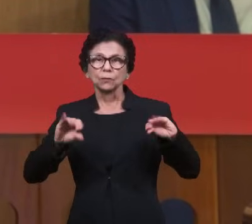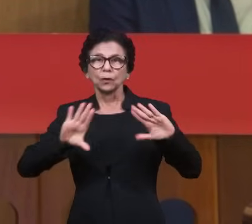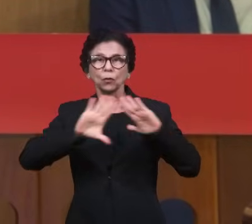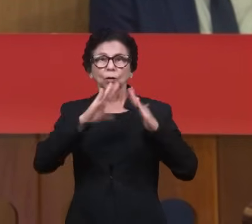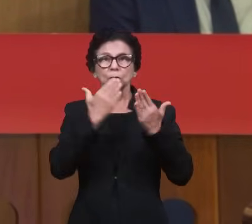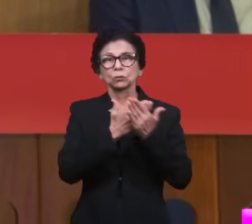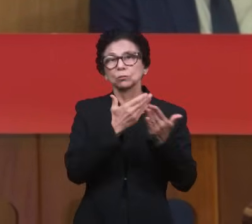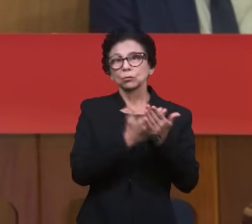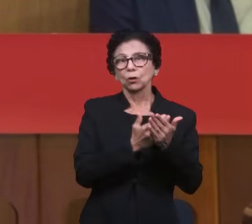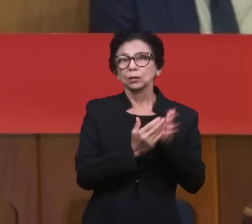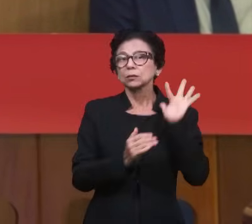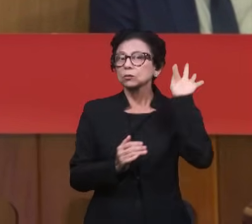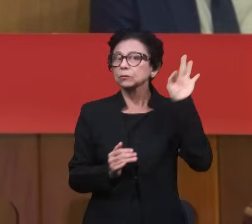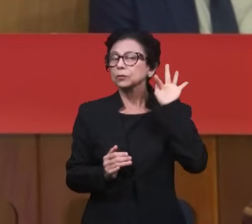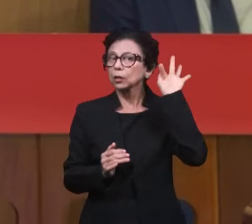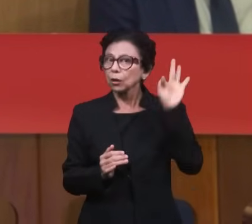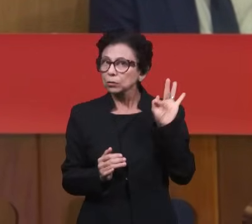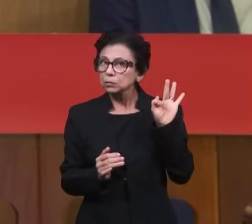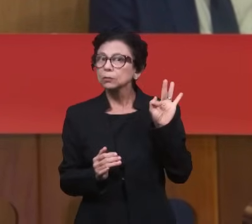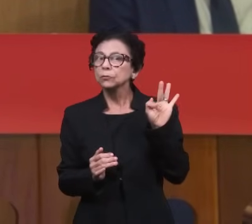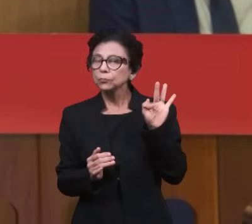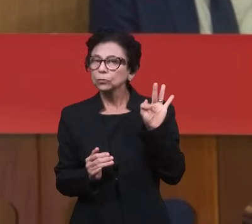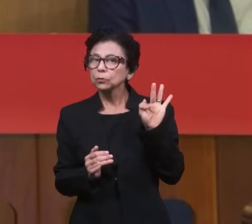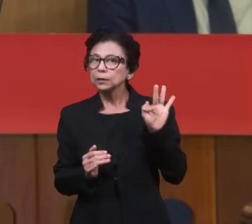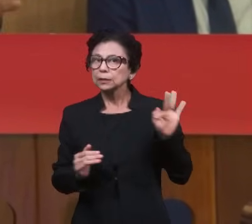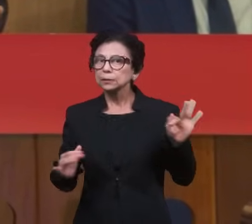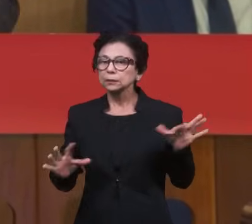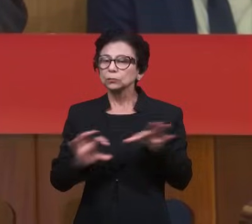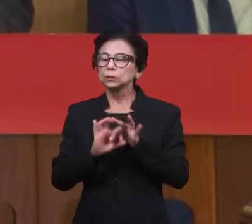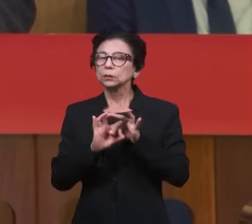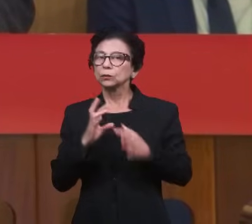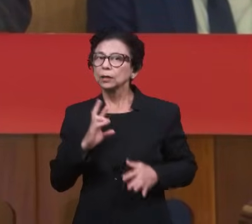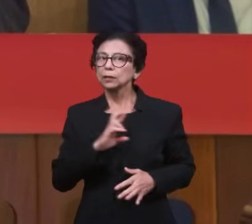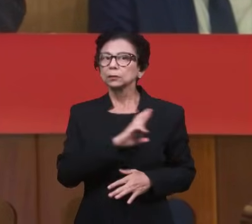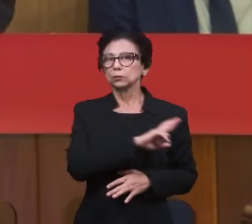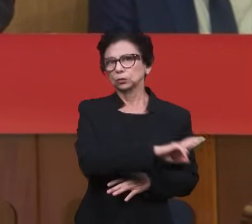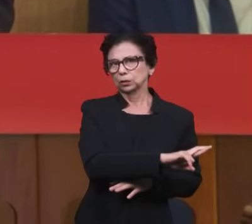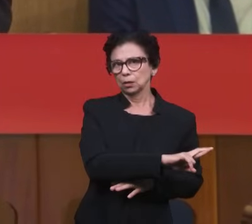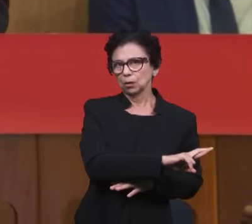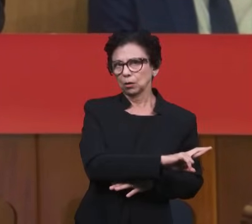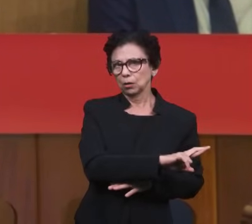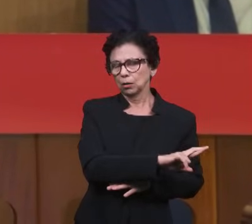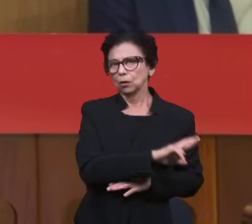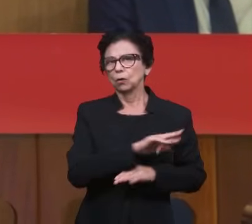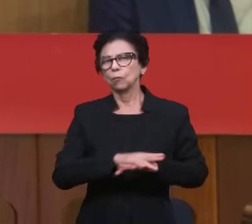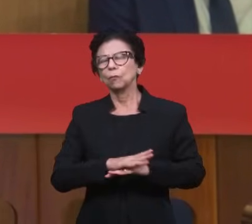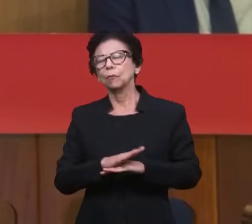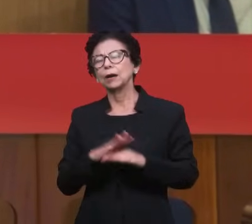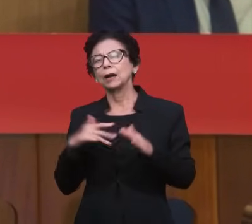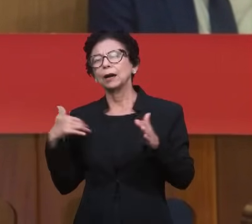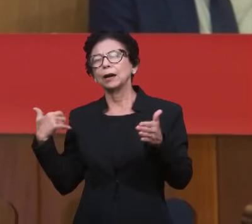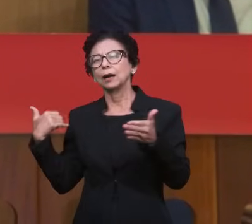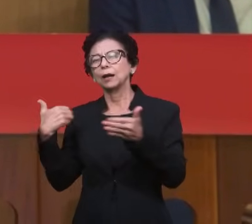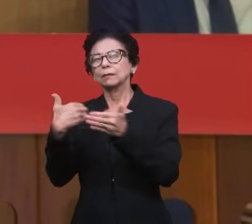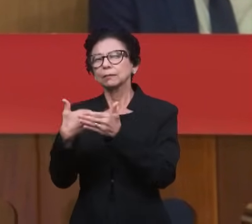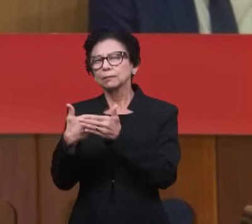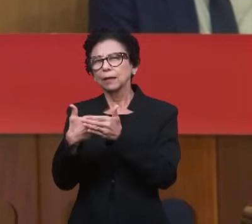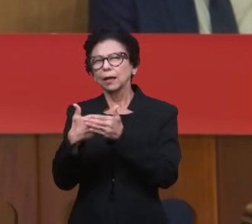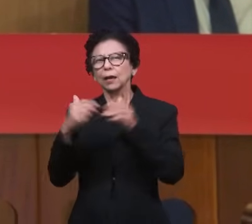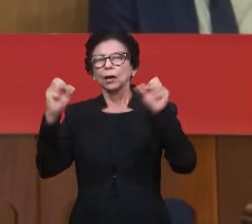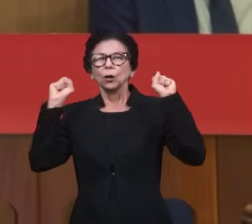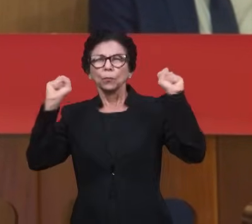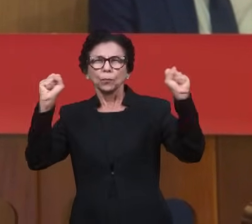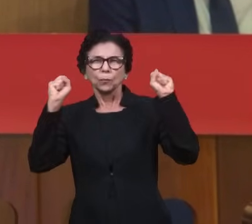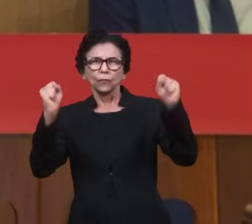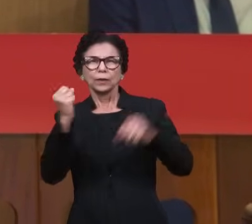religião, todo o processo até a reforma religiosa do século XVI. Se estava certo, se estava errado,